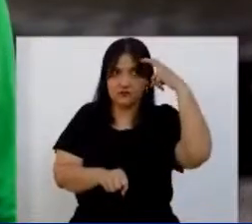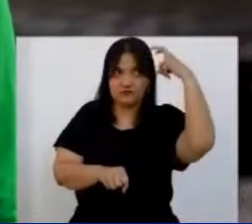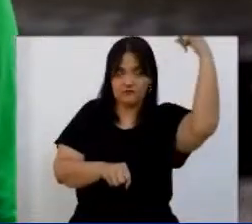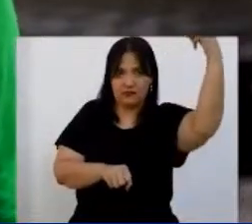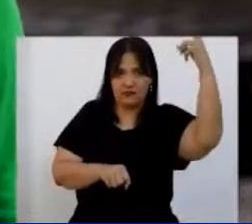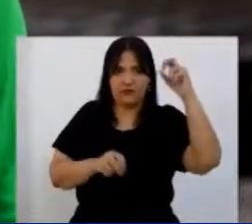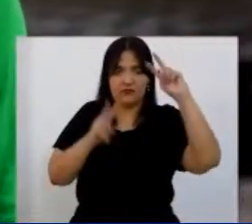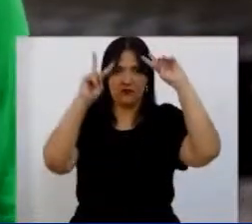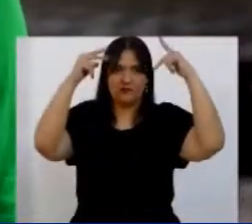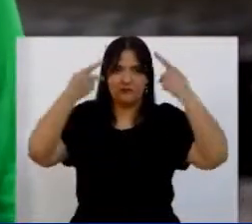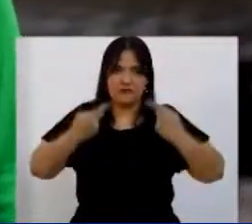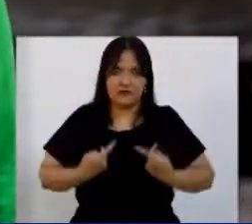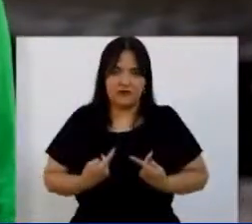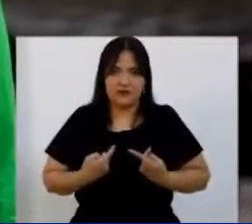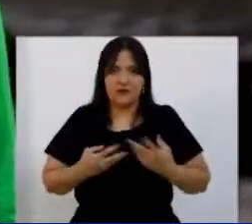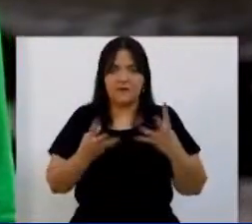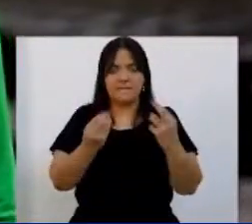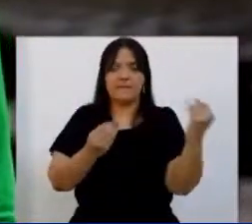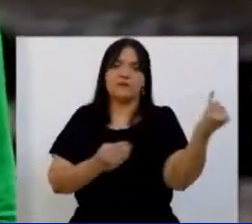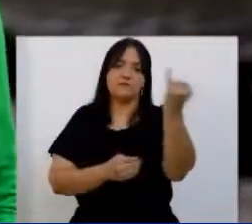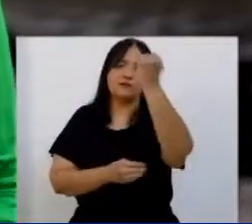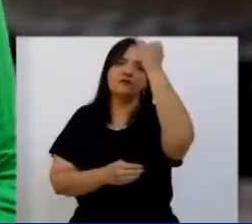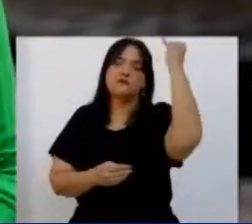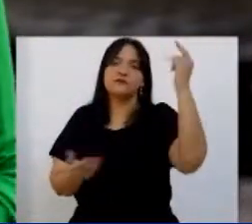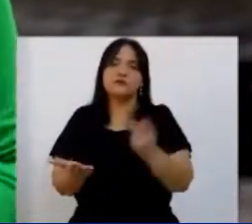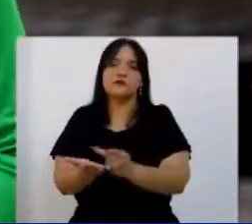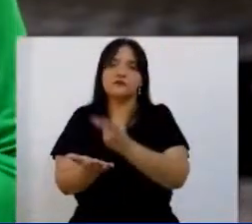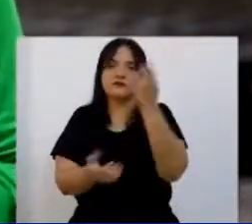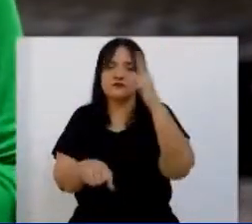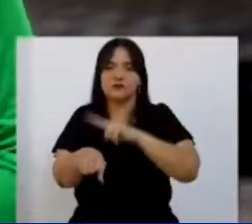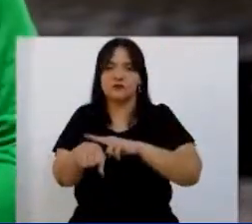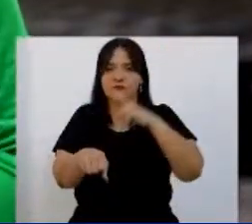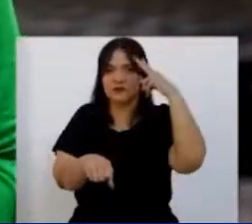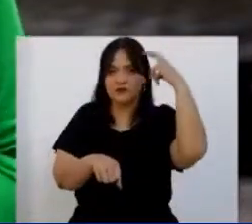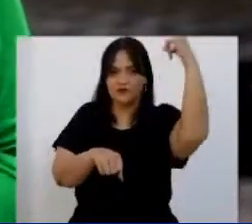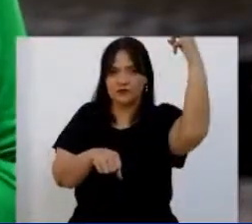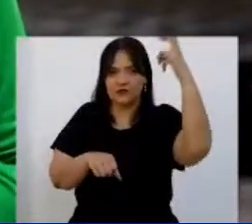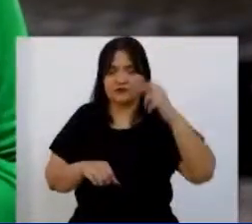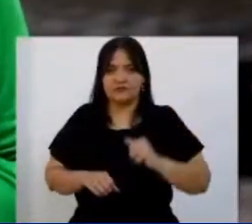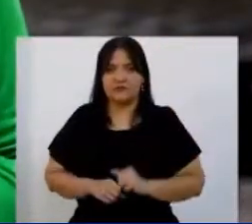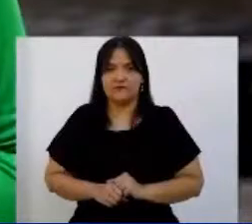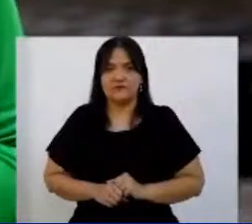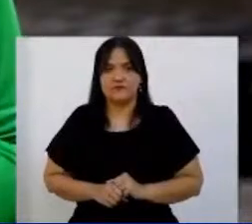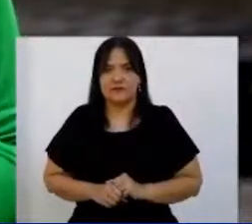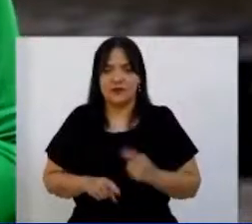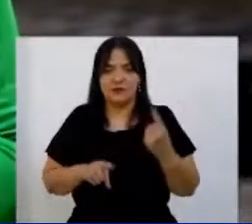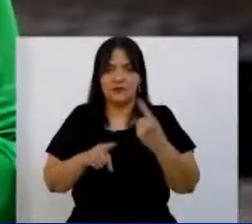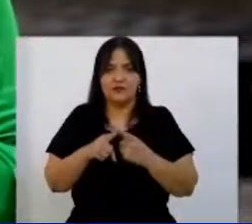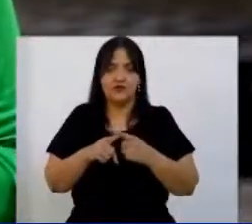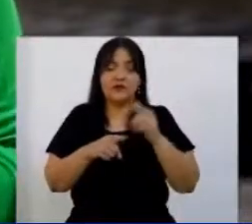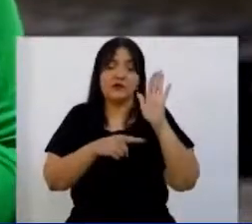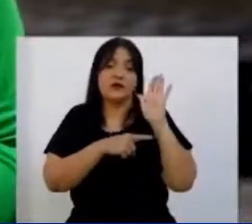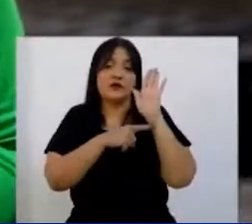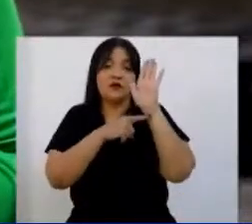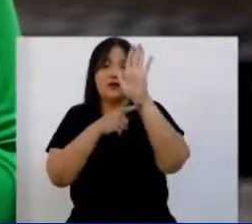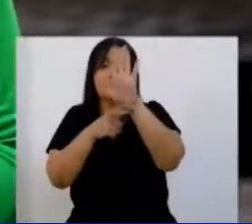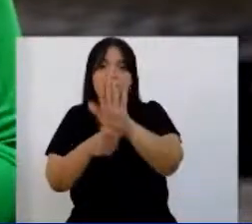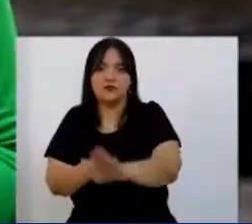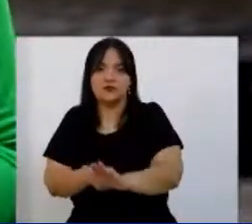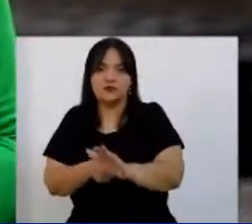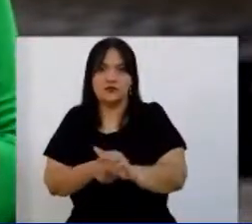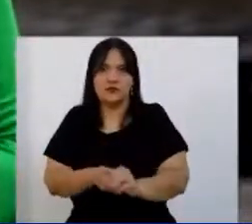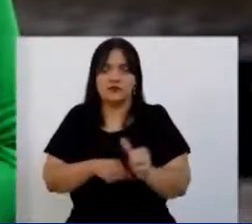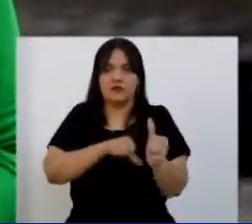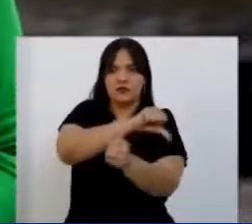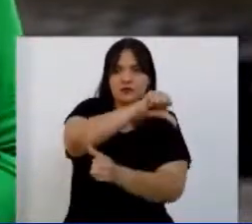Assim, os eventos culturais são de grande importância para a comunidade. Eles contribuem com